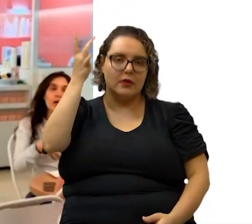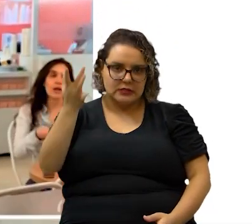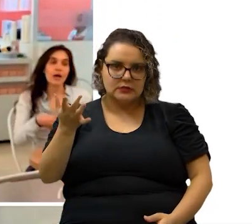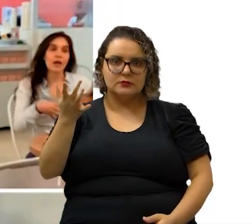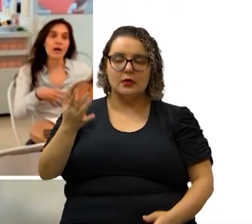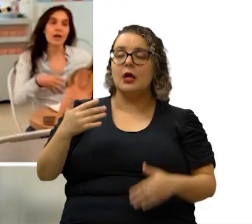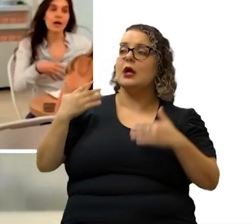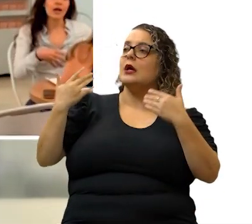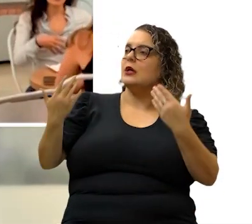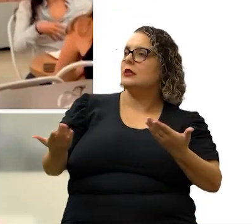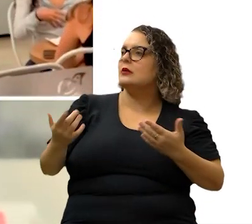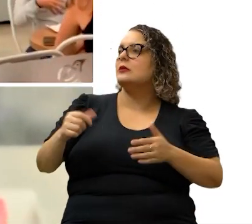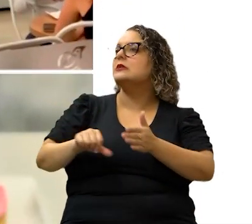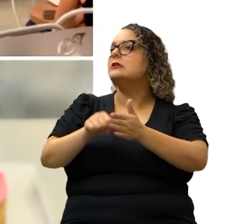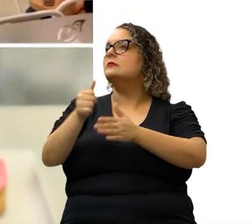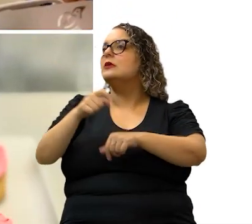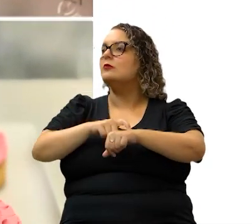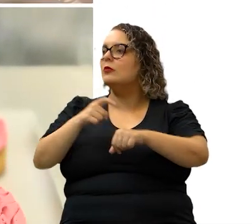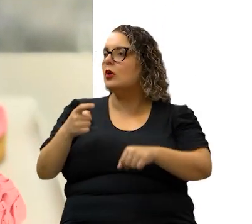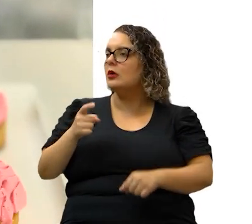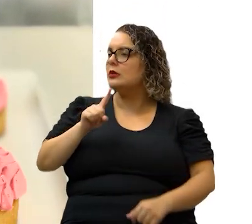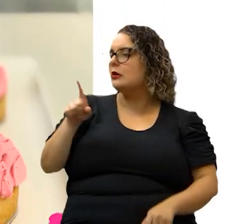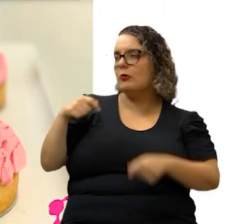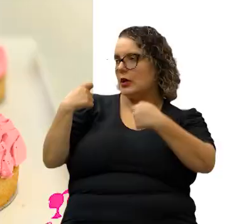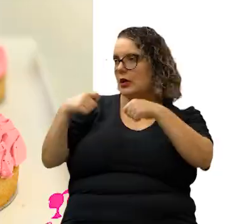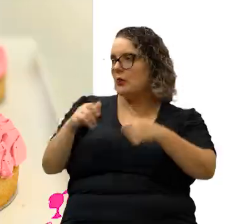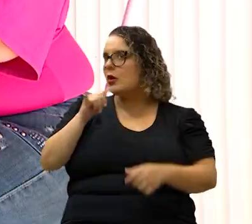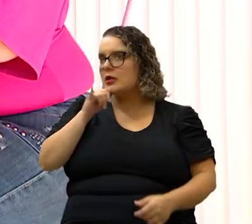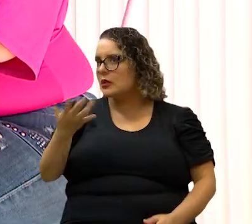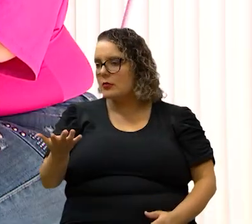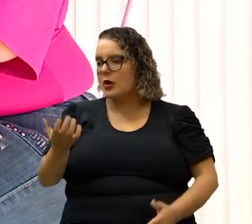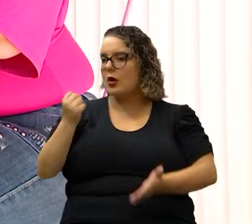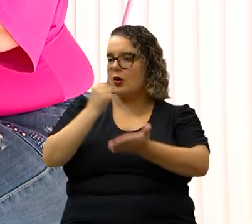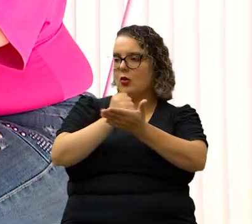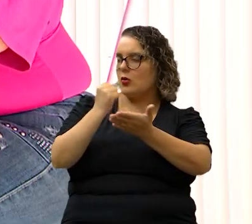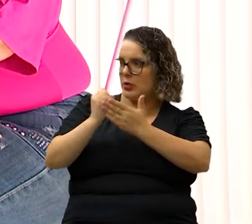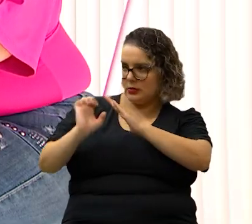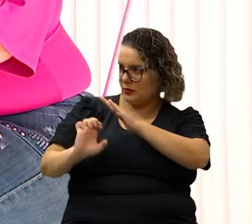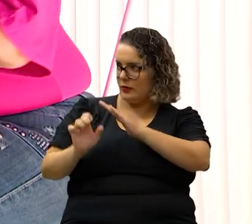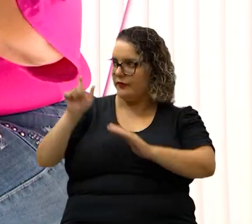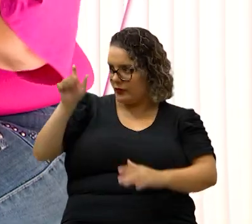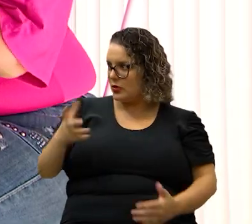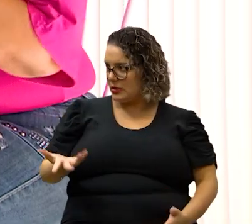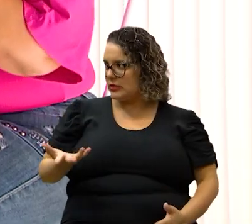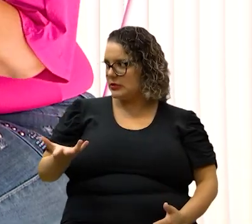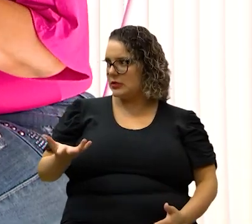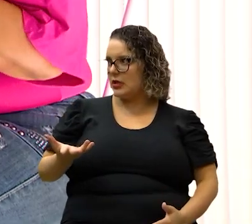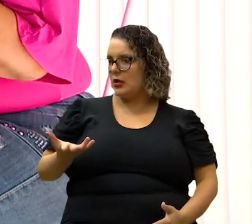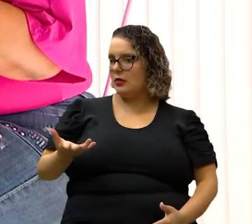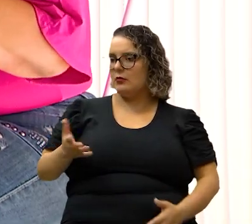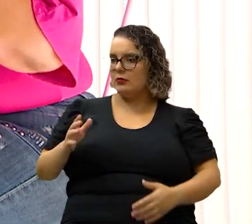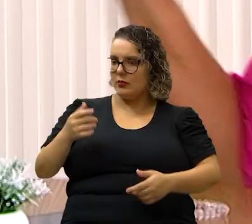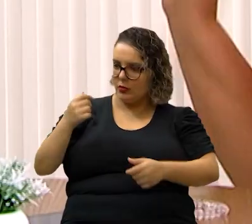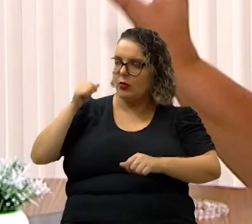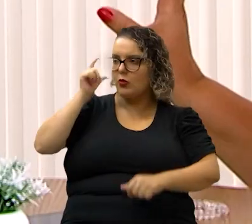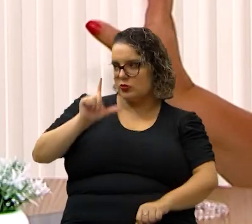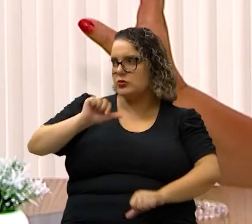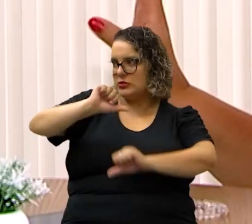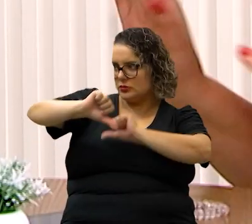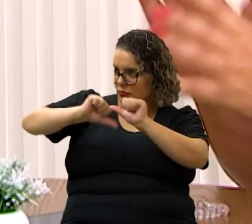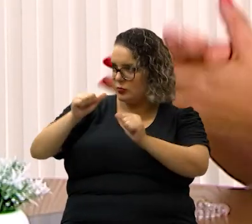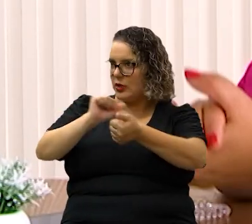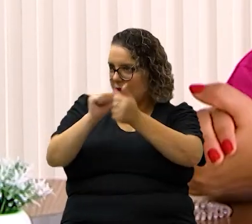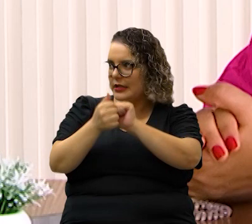que facilitou. Então, nesse primeiro momento, você não precisou, por exemplo, contratar uma empresa. Você mesmo acabou se